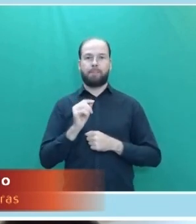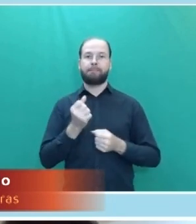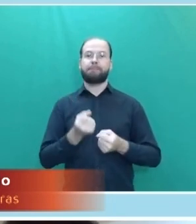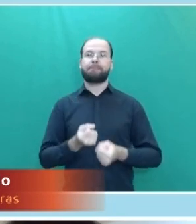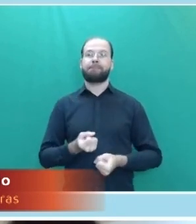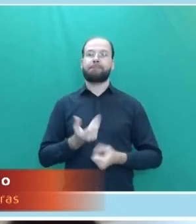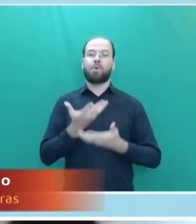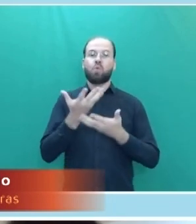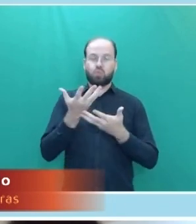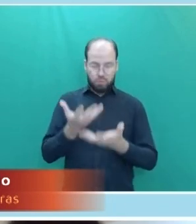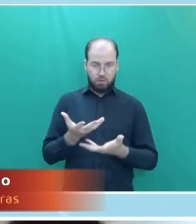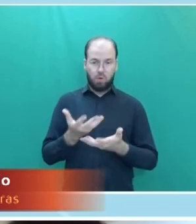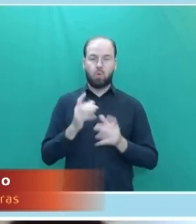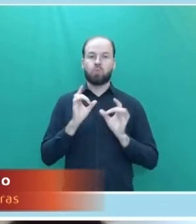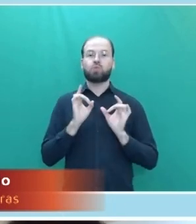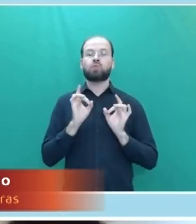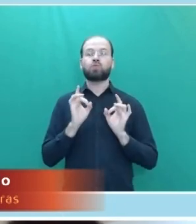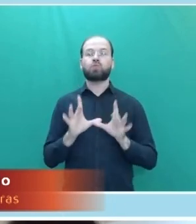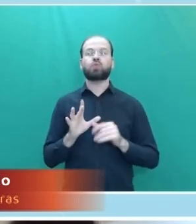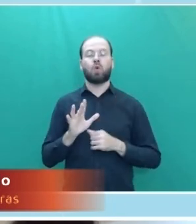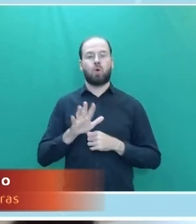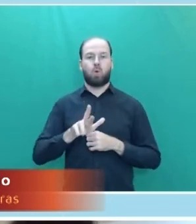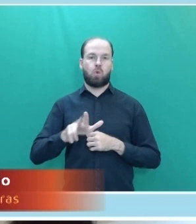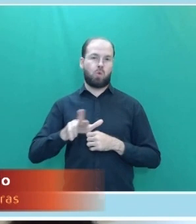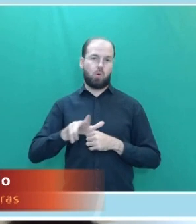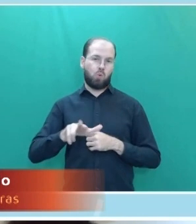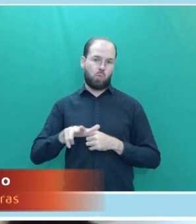seja só uma